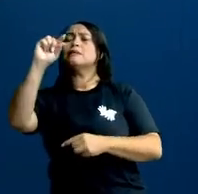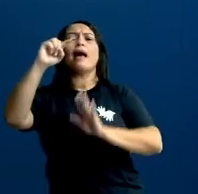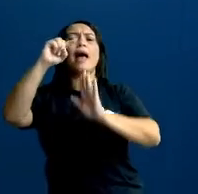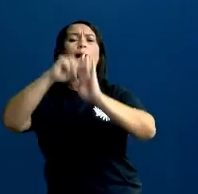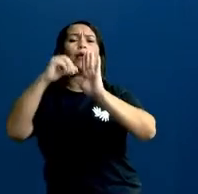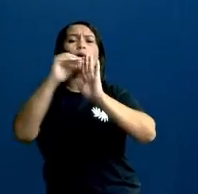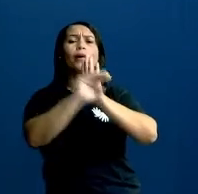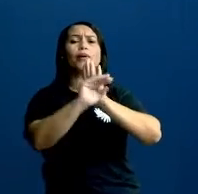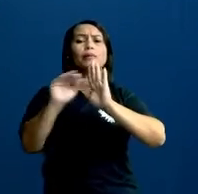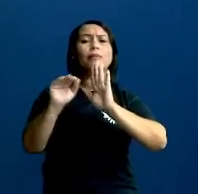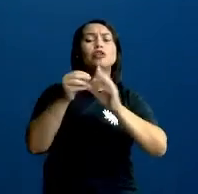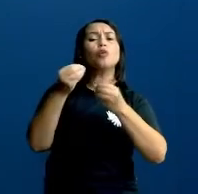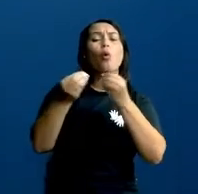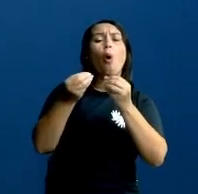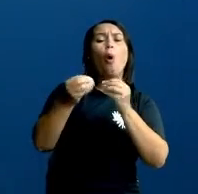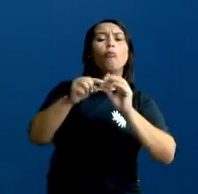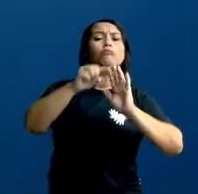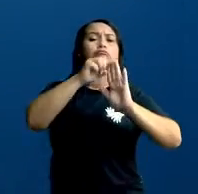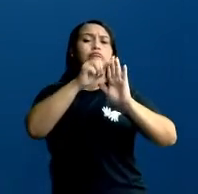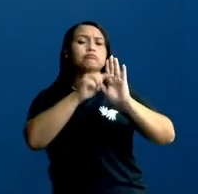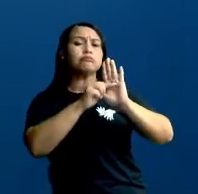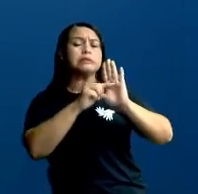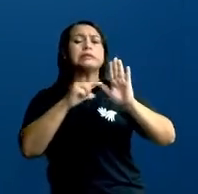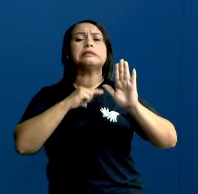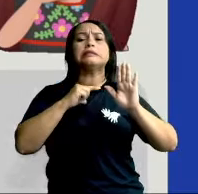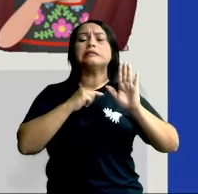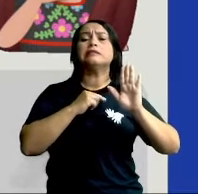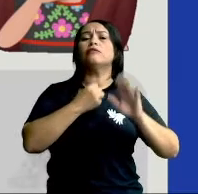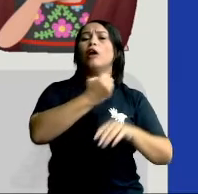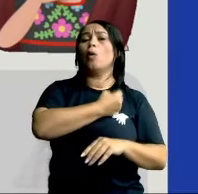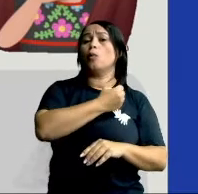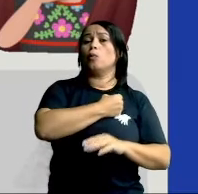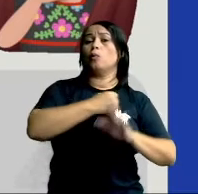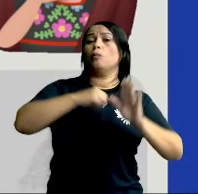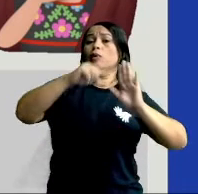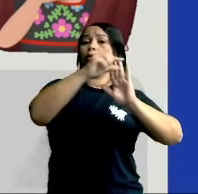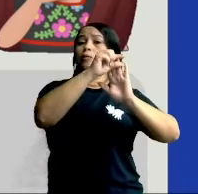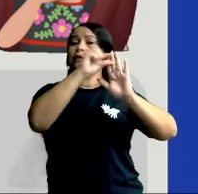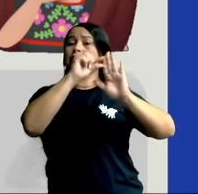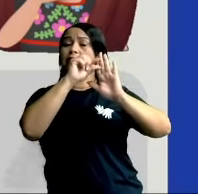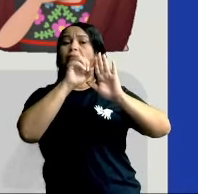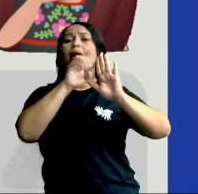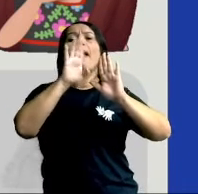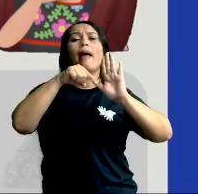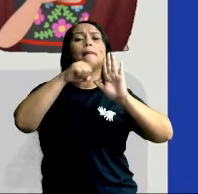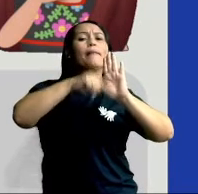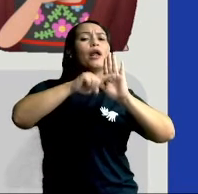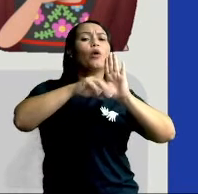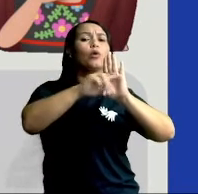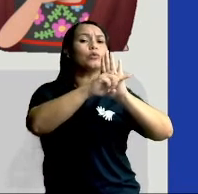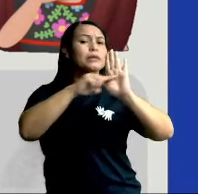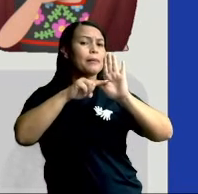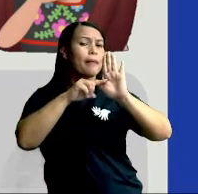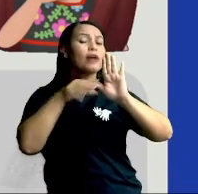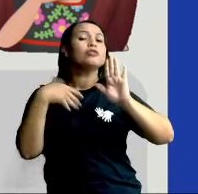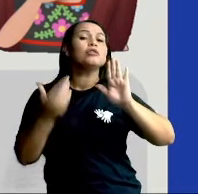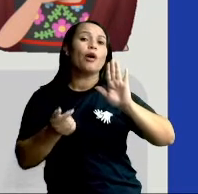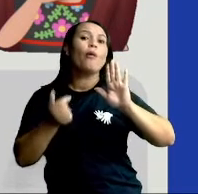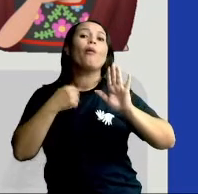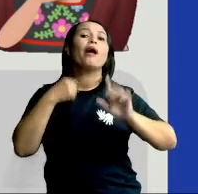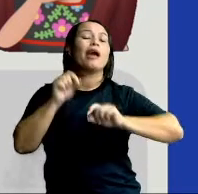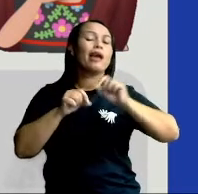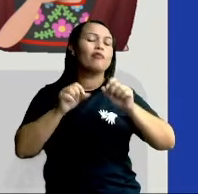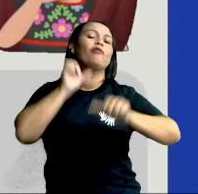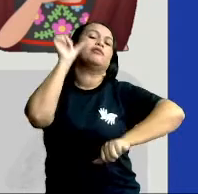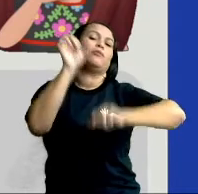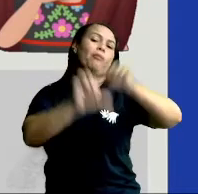menor que o de baixo? Então, toda vez que eu tiver um algarismo e aqui em cima ele é menor do que o que está embaixo, eu vou